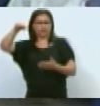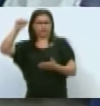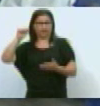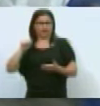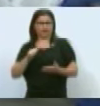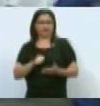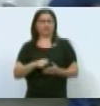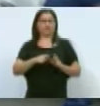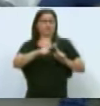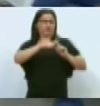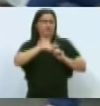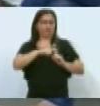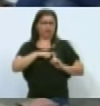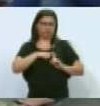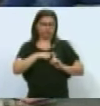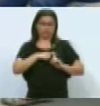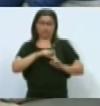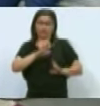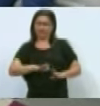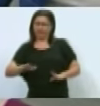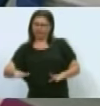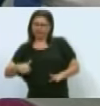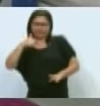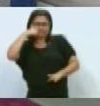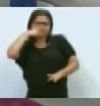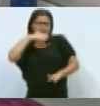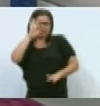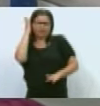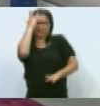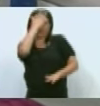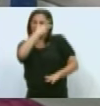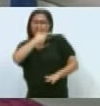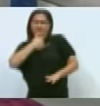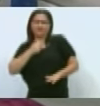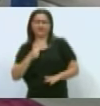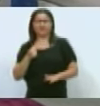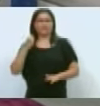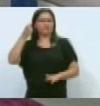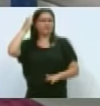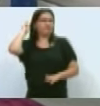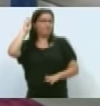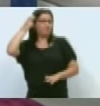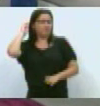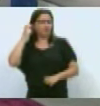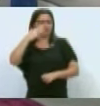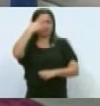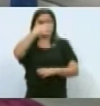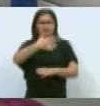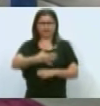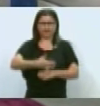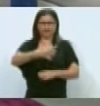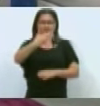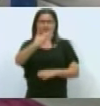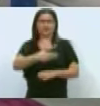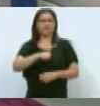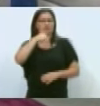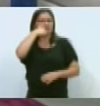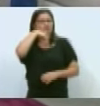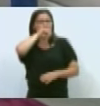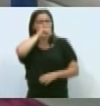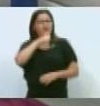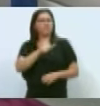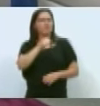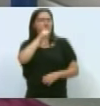também, a princesinha Clarinha e a Manuela, tudo bom? E a Isabel também, pra gente bater um papo a respeito do